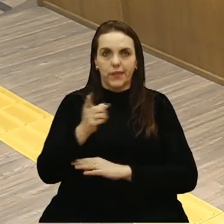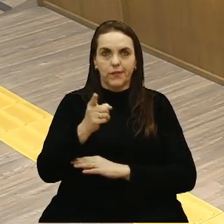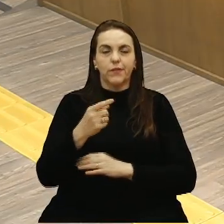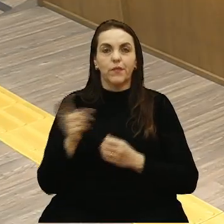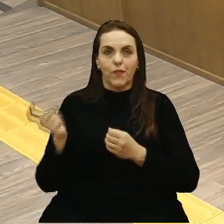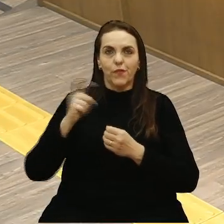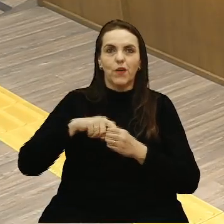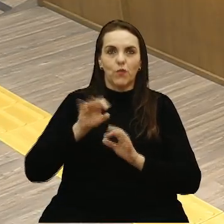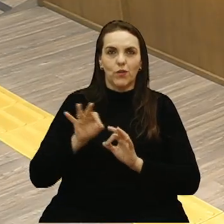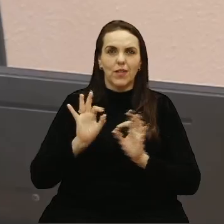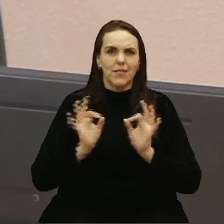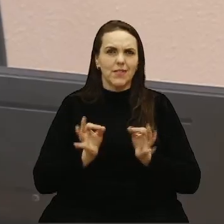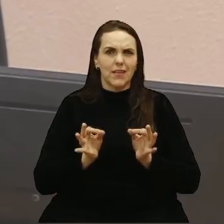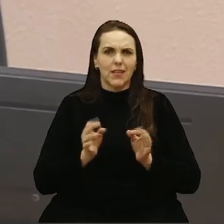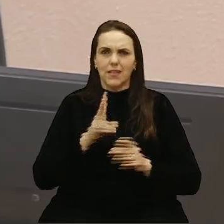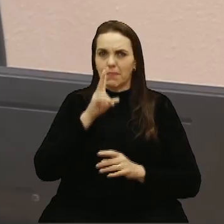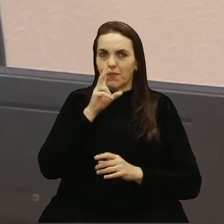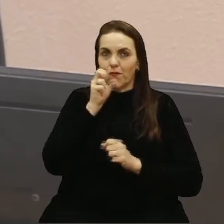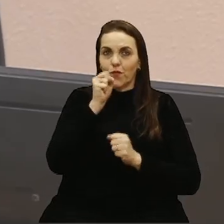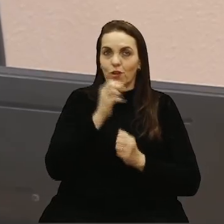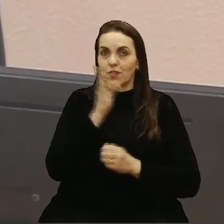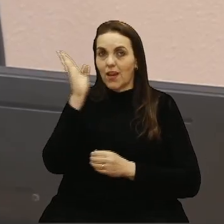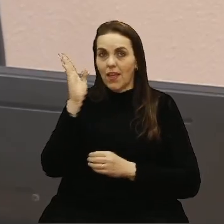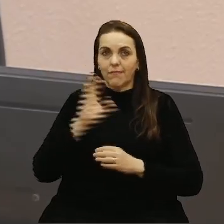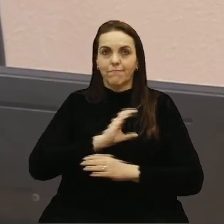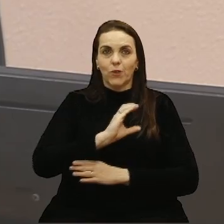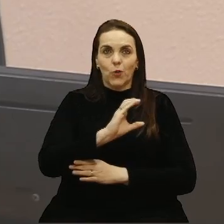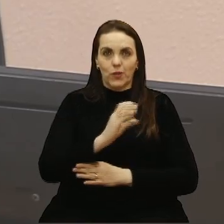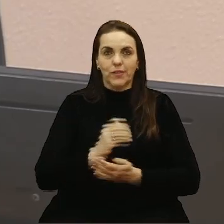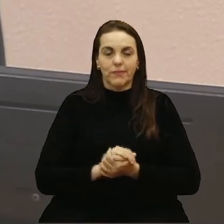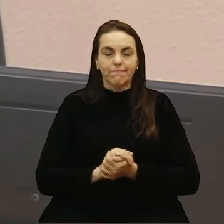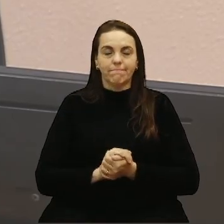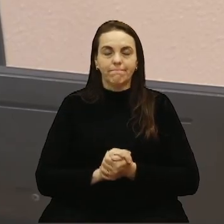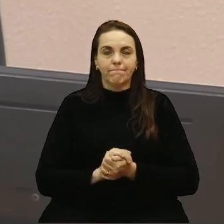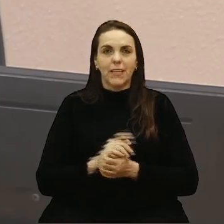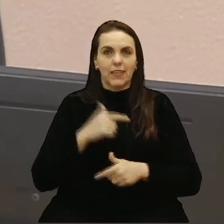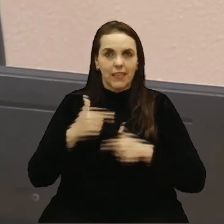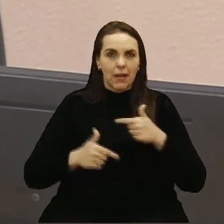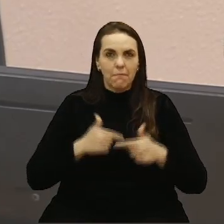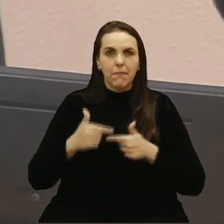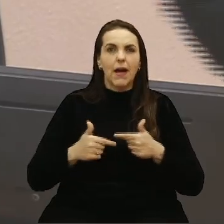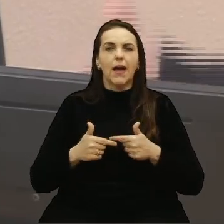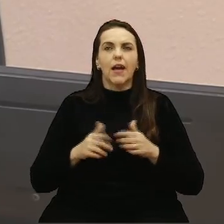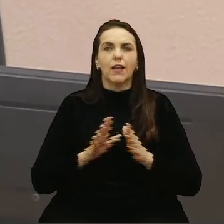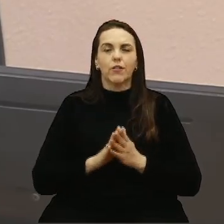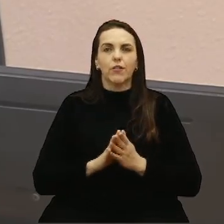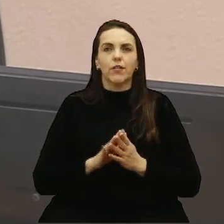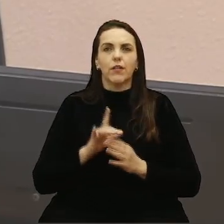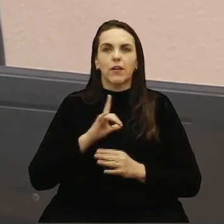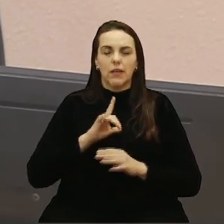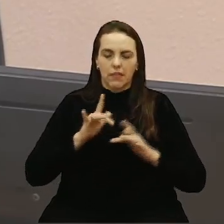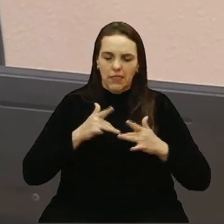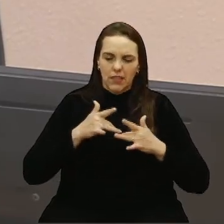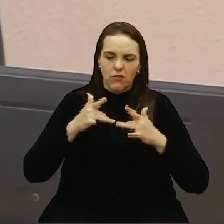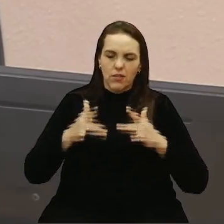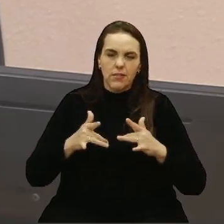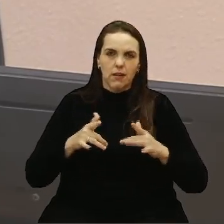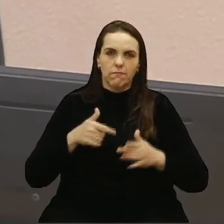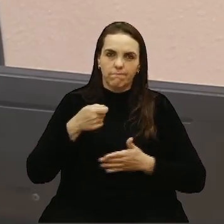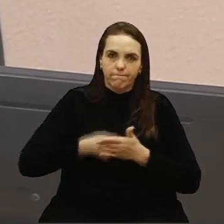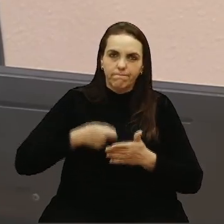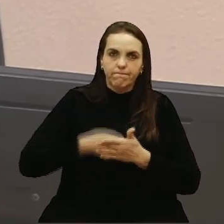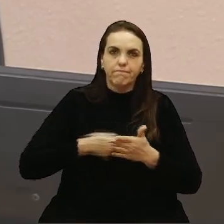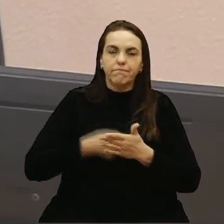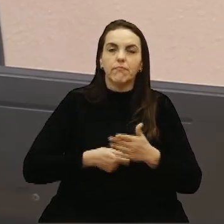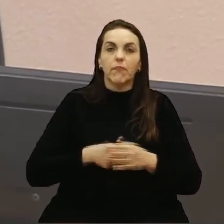voltar, com certeza, muito mais forte para a coordenadoria, com muito mais trabalho, com muito mais dedicação e afinco.